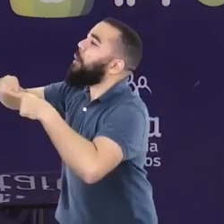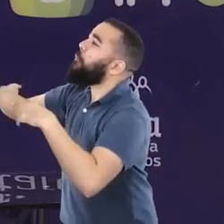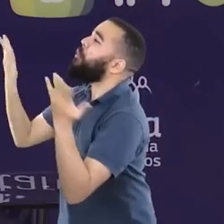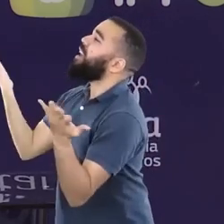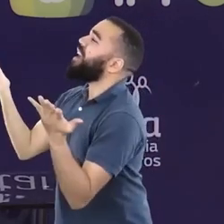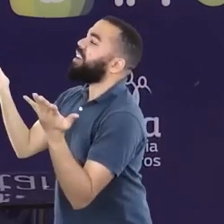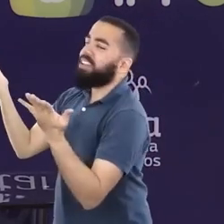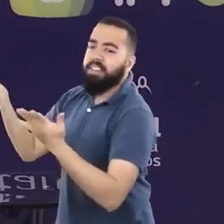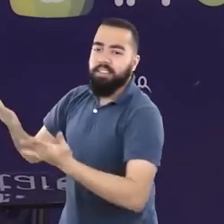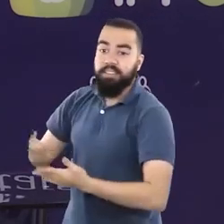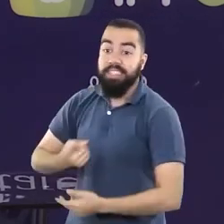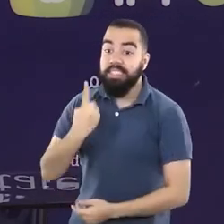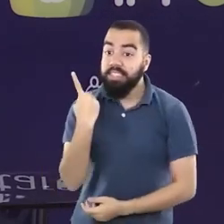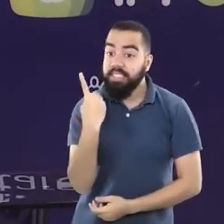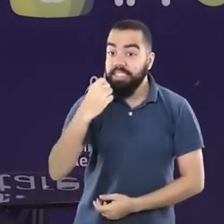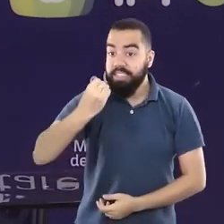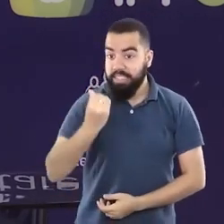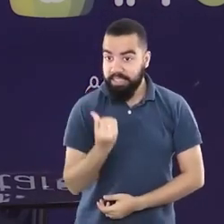Por quê?